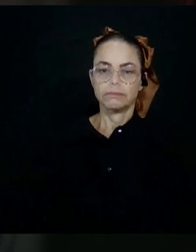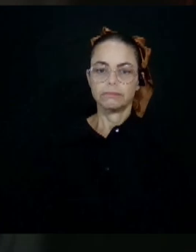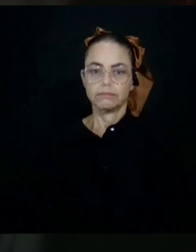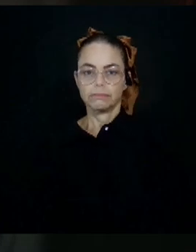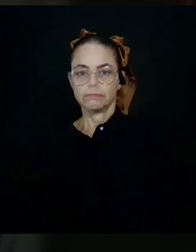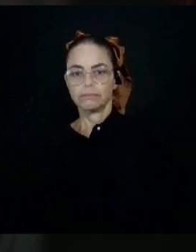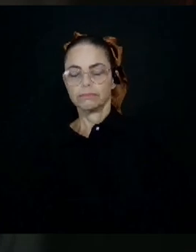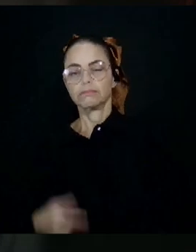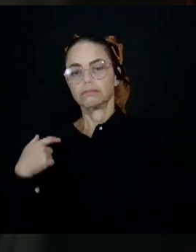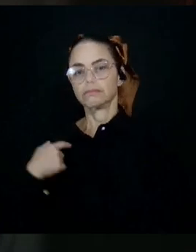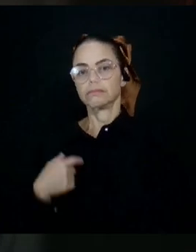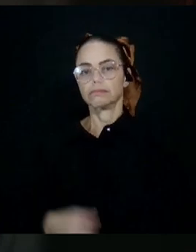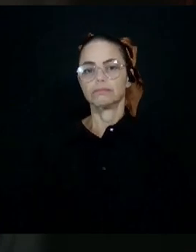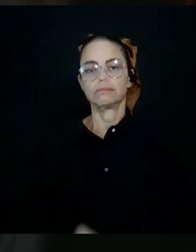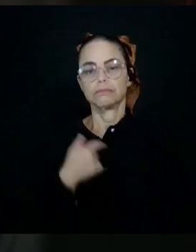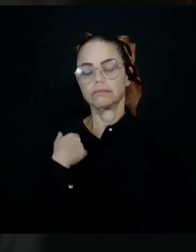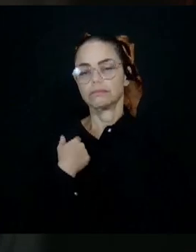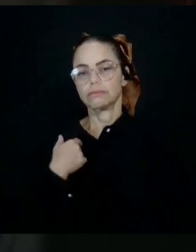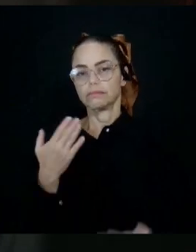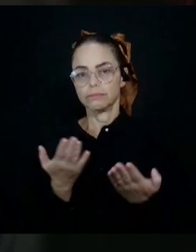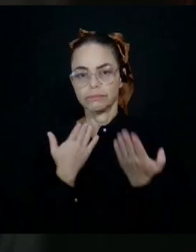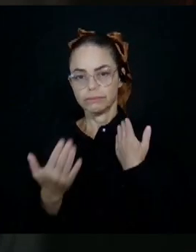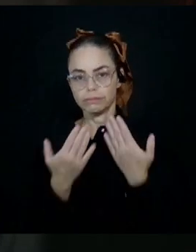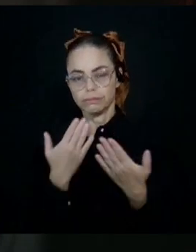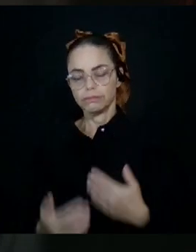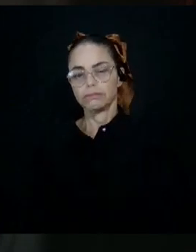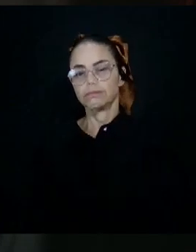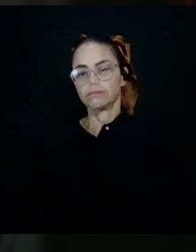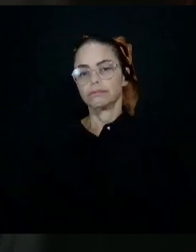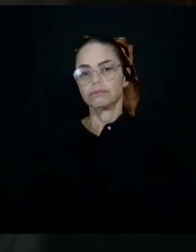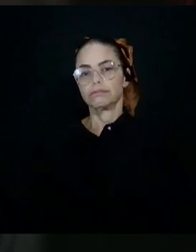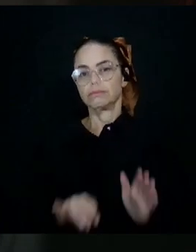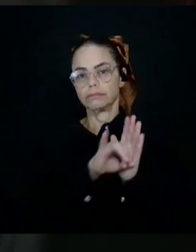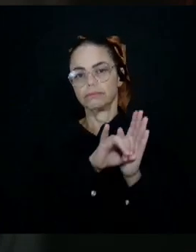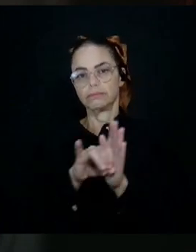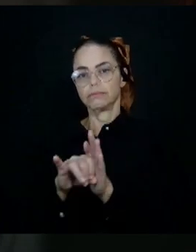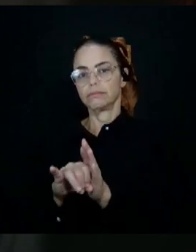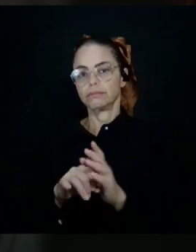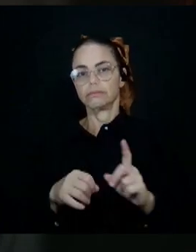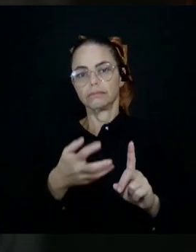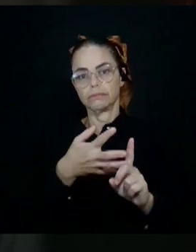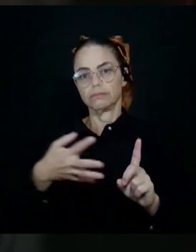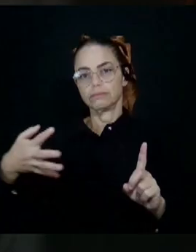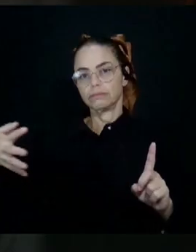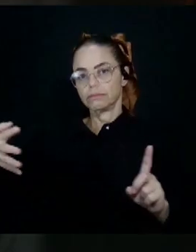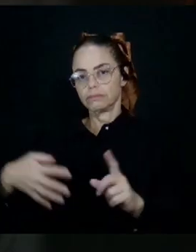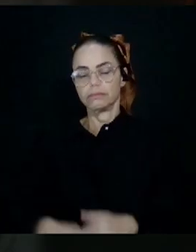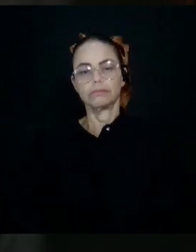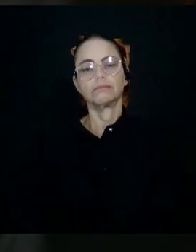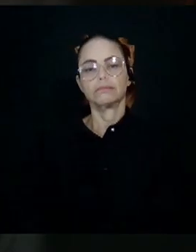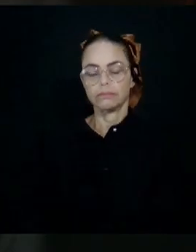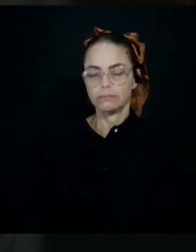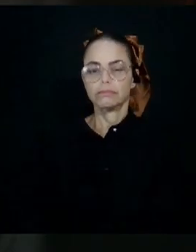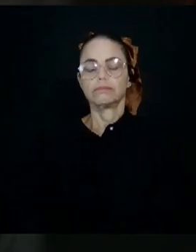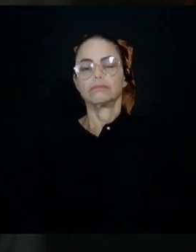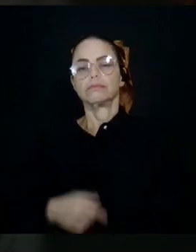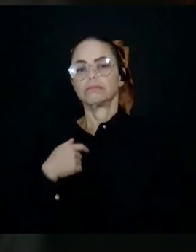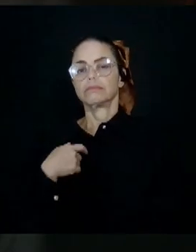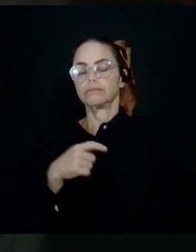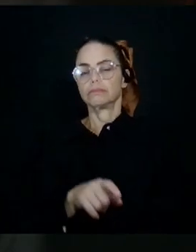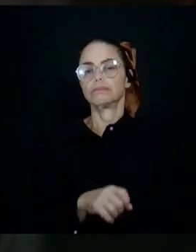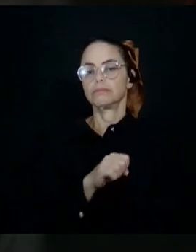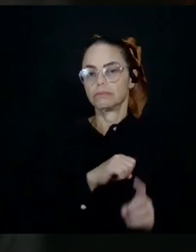aqui, a identidade LGBT, né, QIA+. Muitas vezes a sociedade